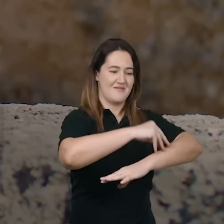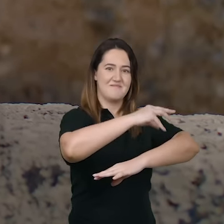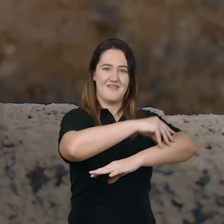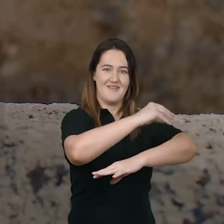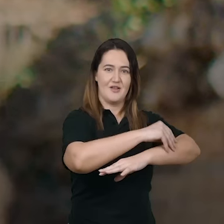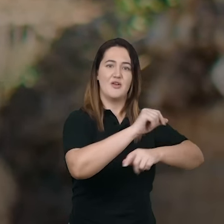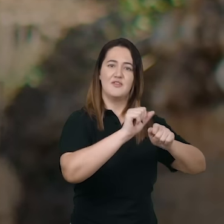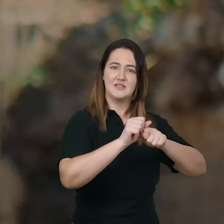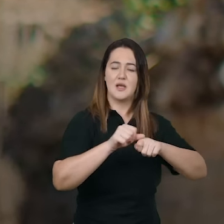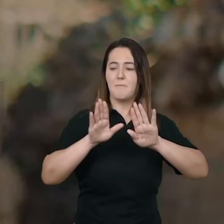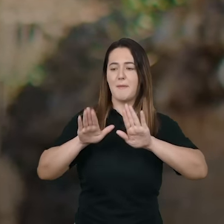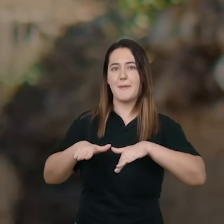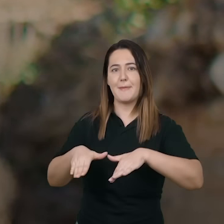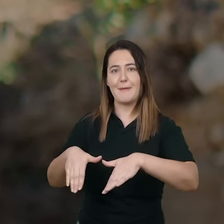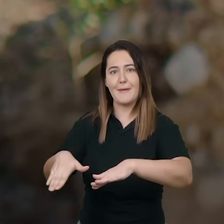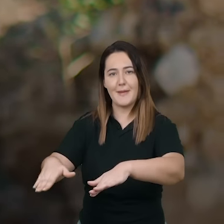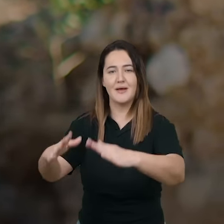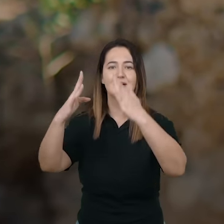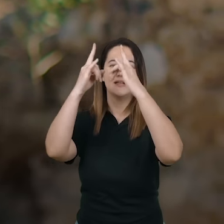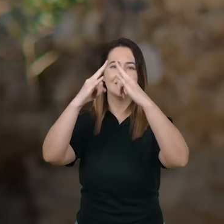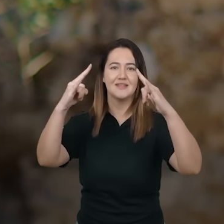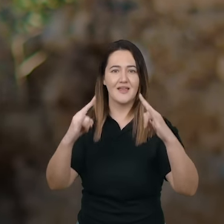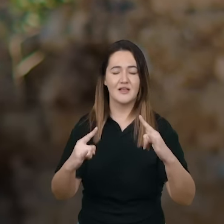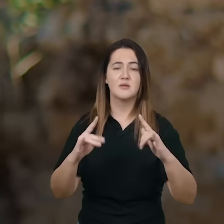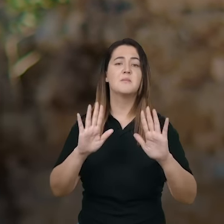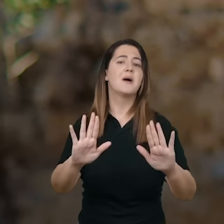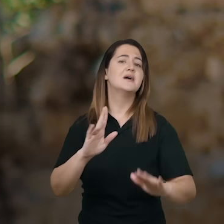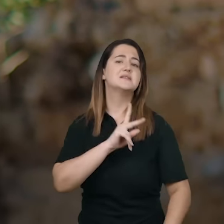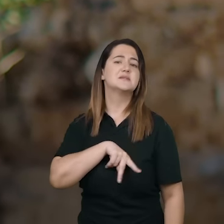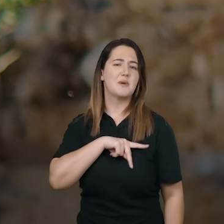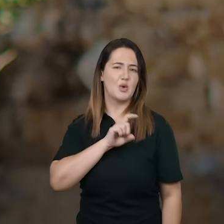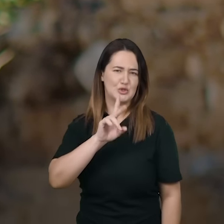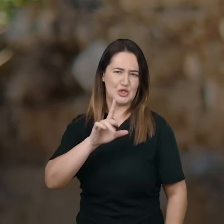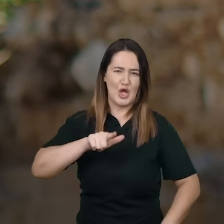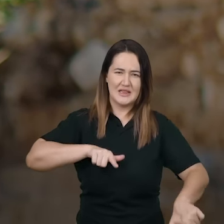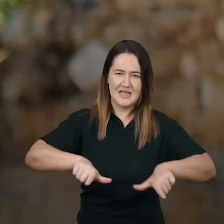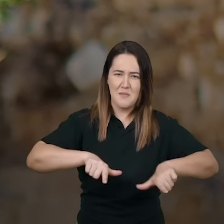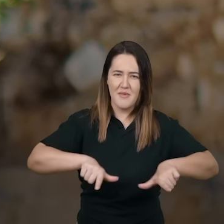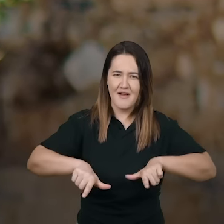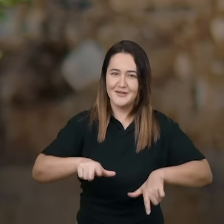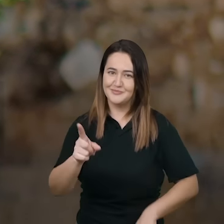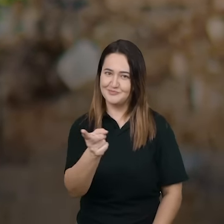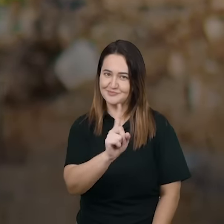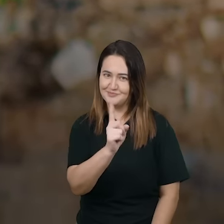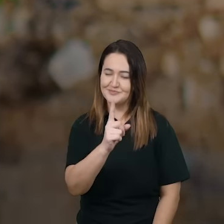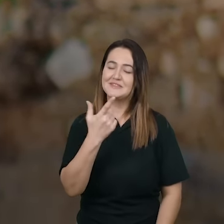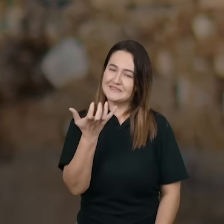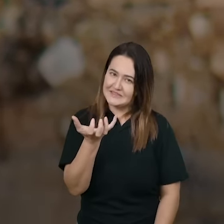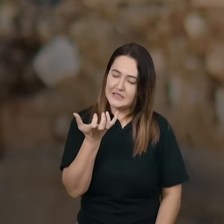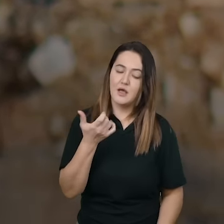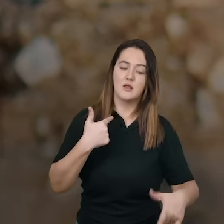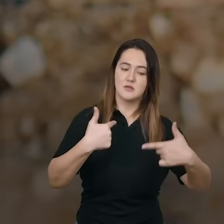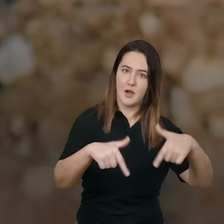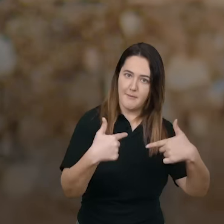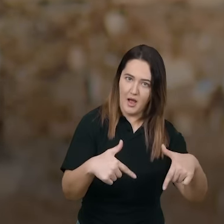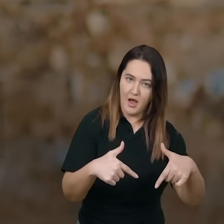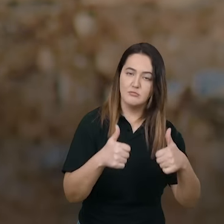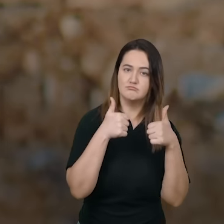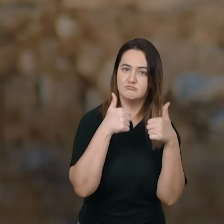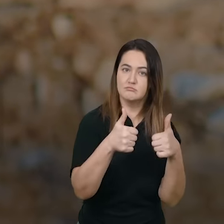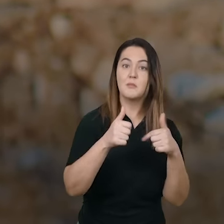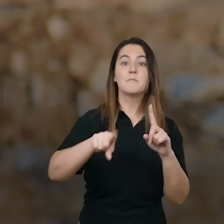ser. Mas Paulo não estava aqui apenas por questão comercial. Ele queria ganhar essa cidade para Cristo e por muitos dias